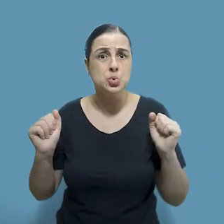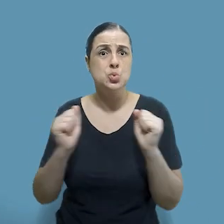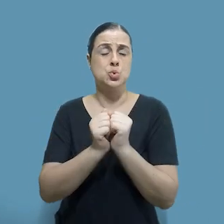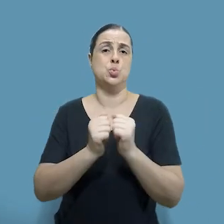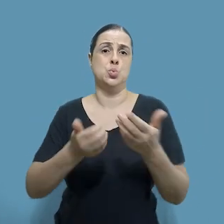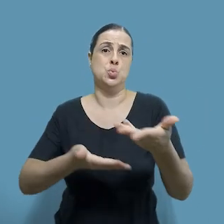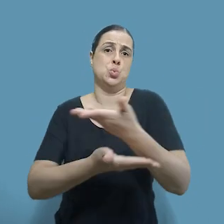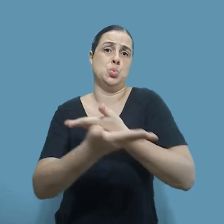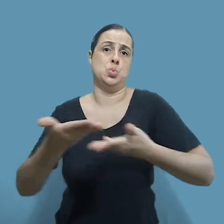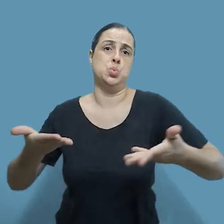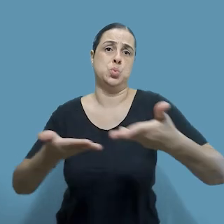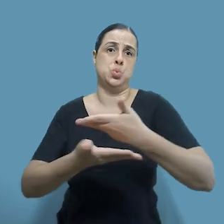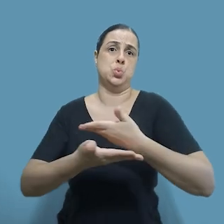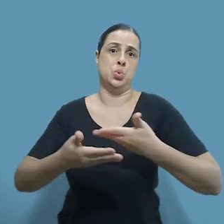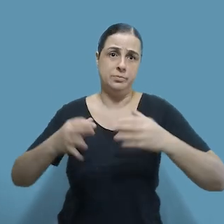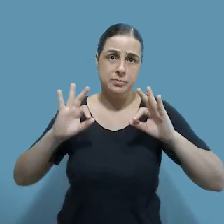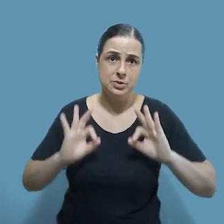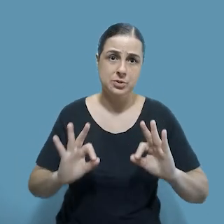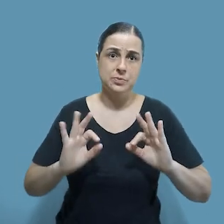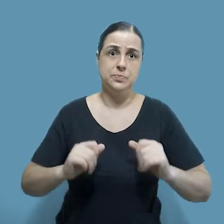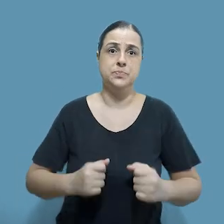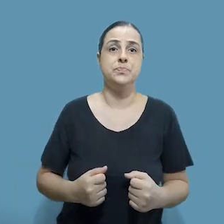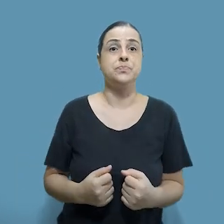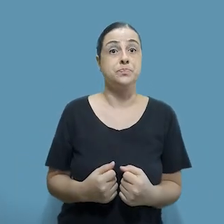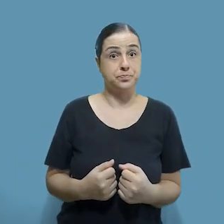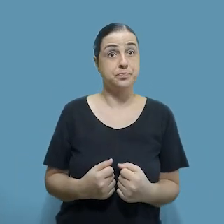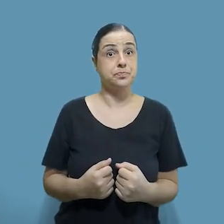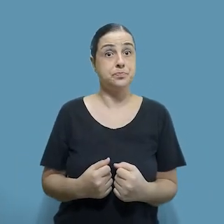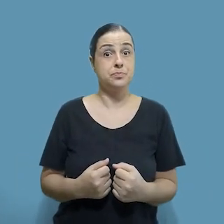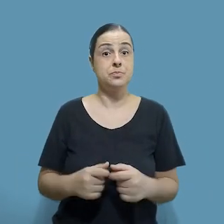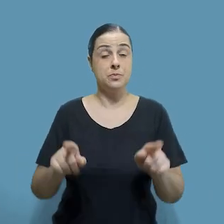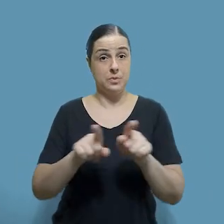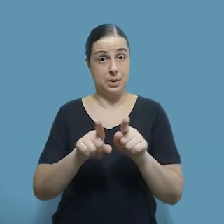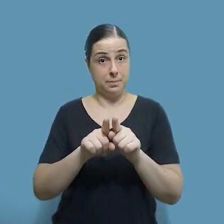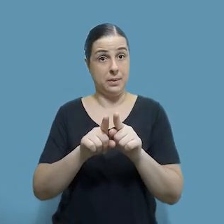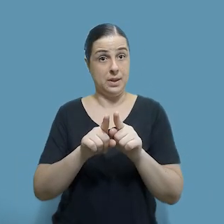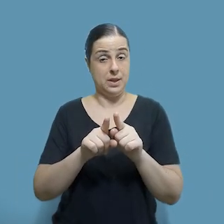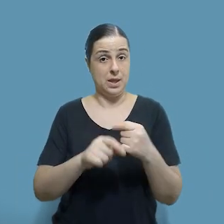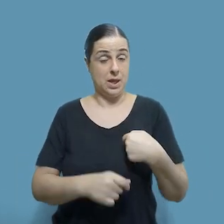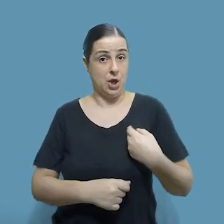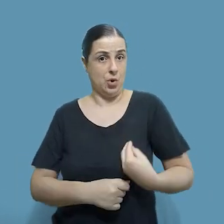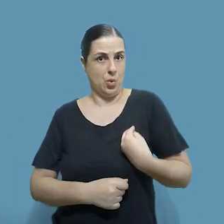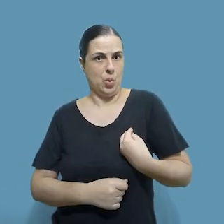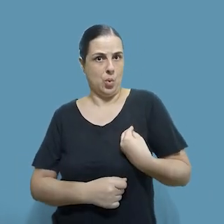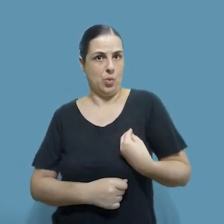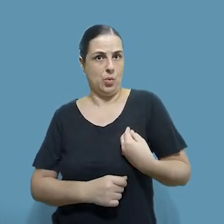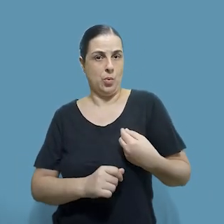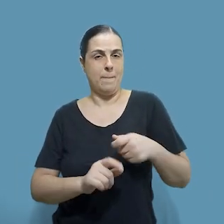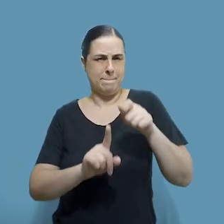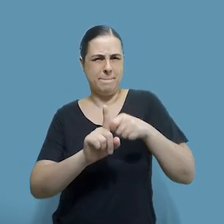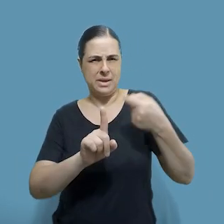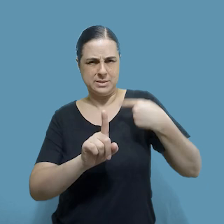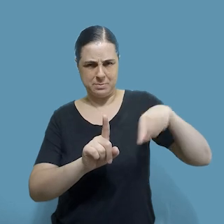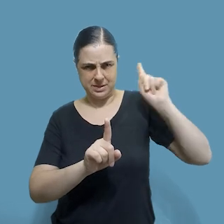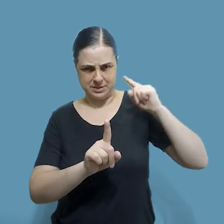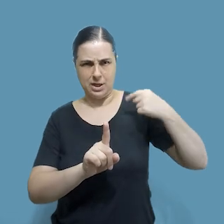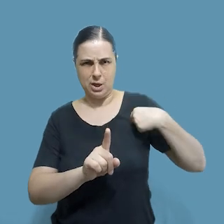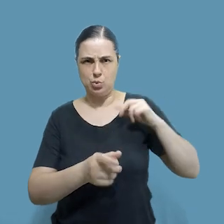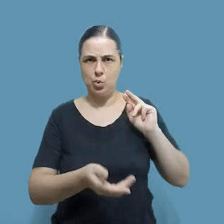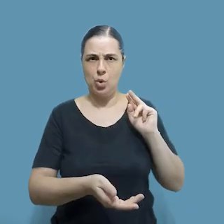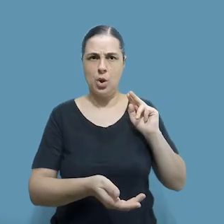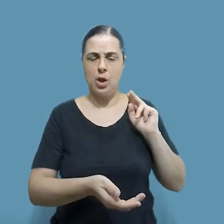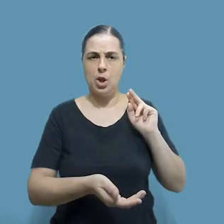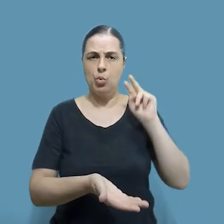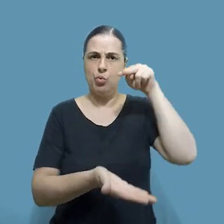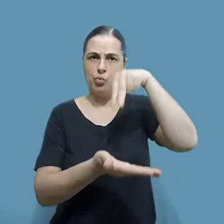gente não consegue desver depois, né? Eu tive num evento mês passado, enfim, e no lugar